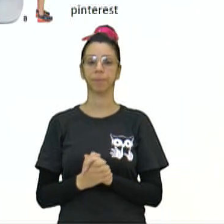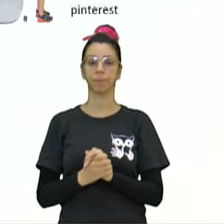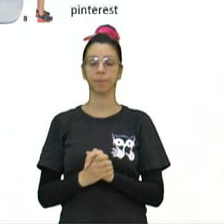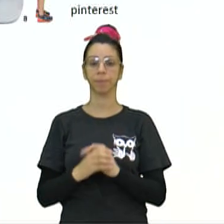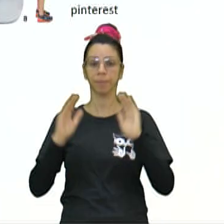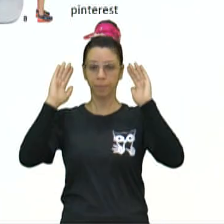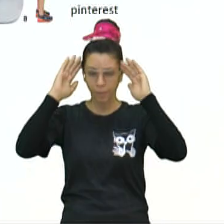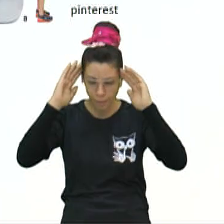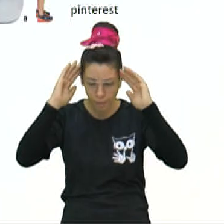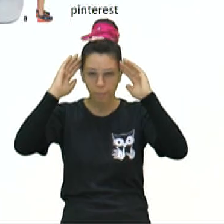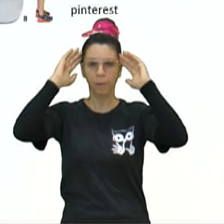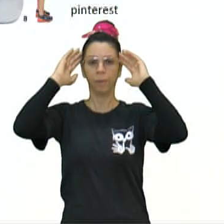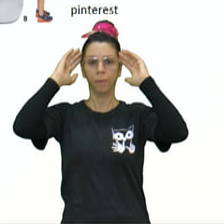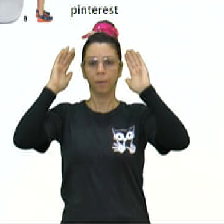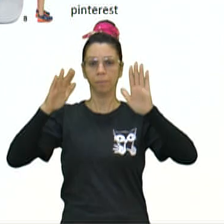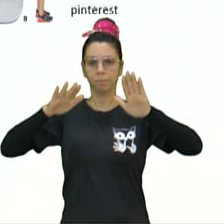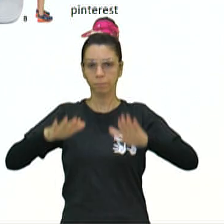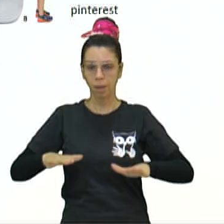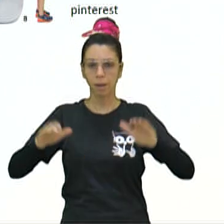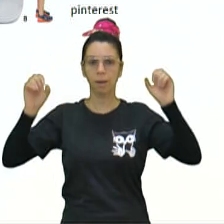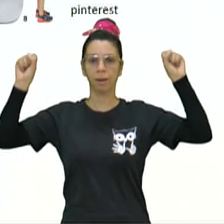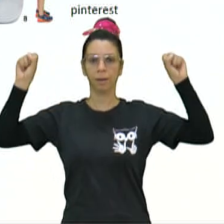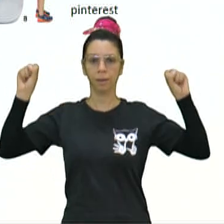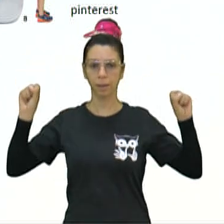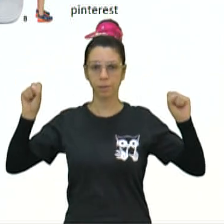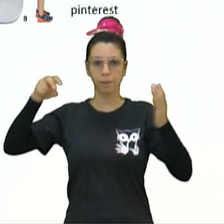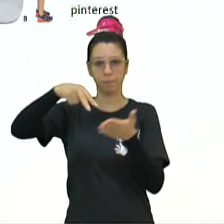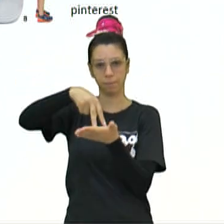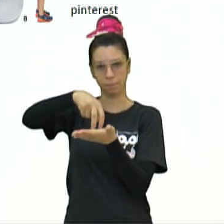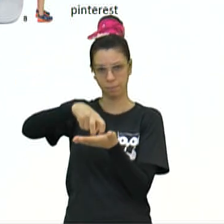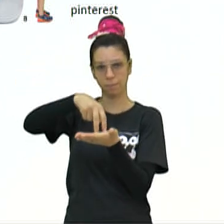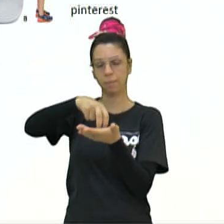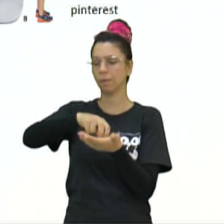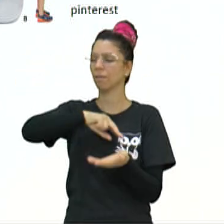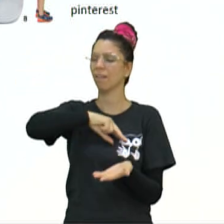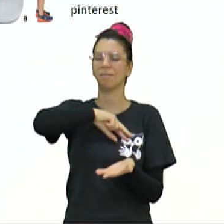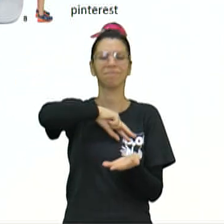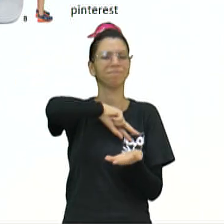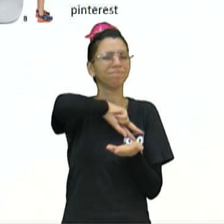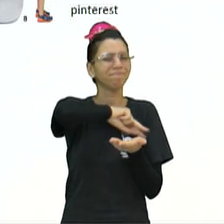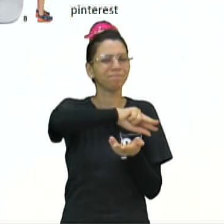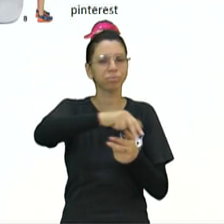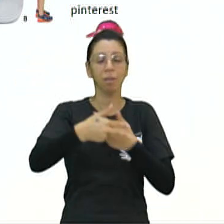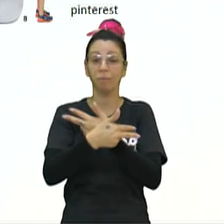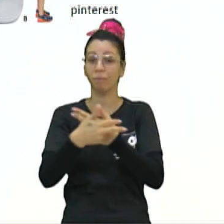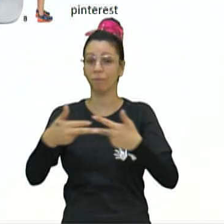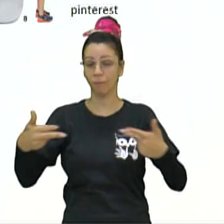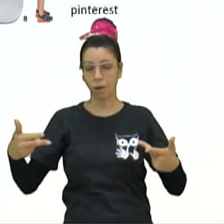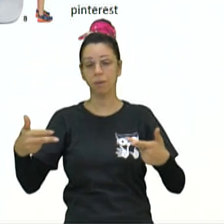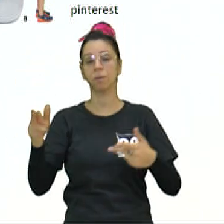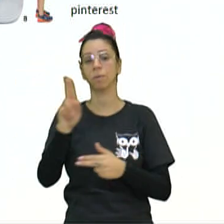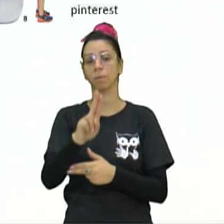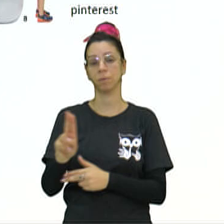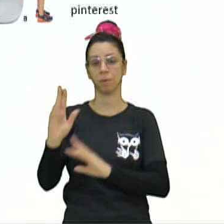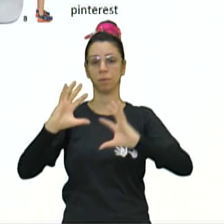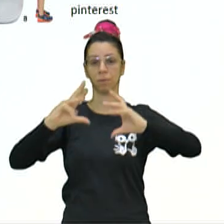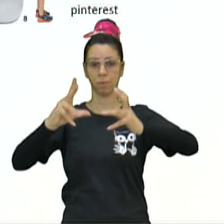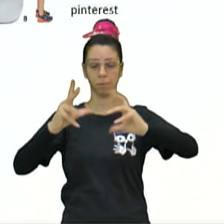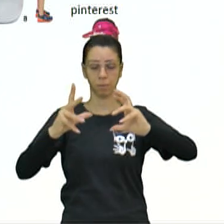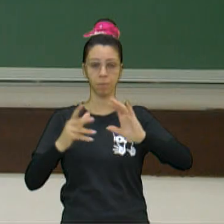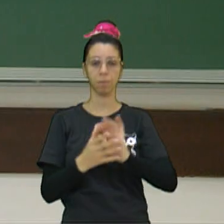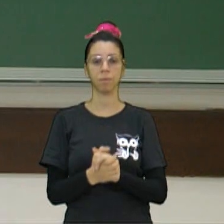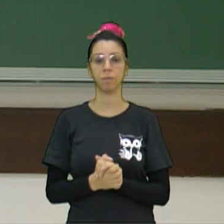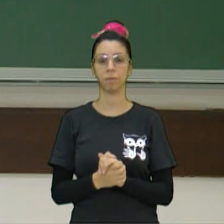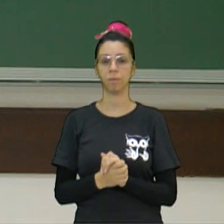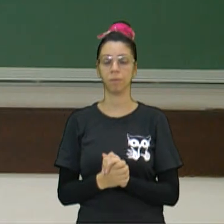Abdominal, flexão, agachamento, entre outros muitos movimentos que podem ser realizados nessa bola.